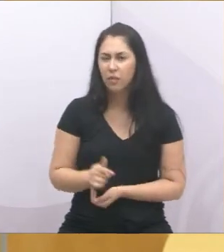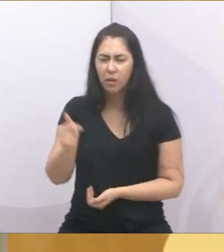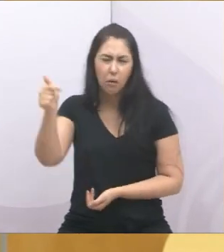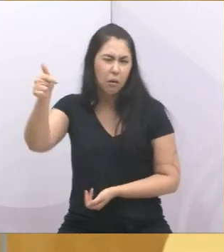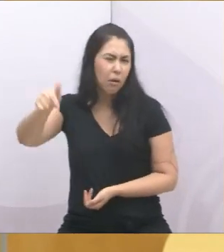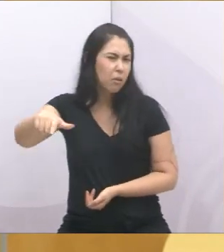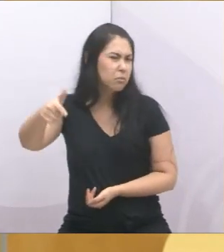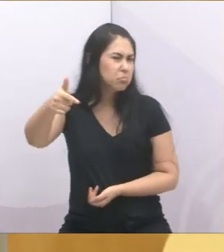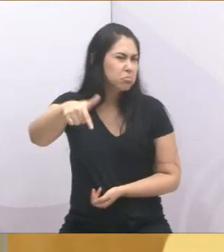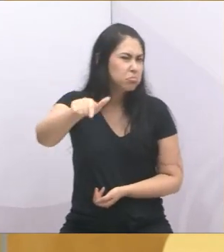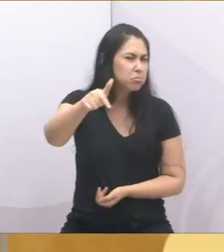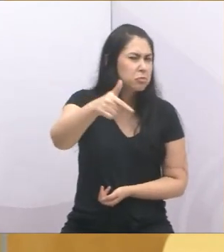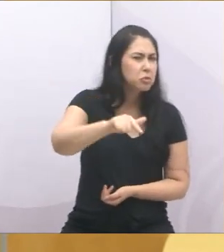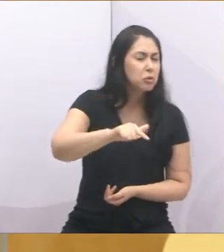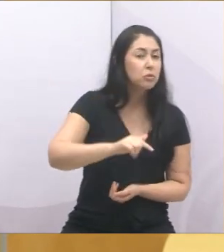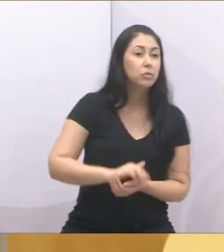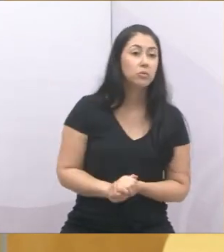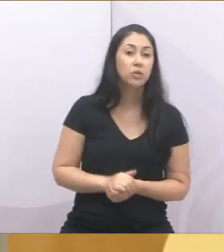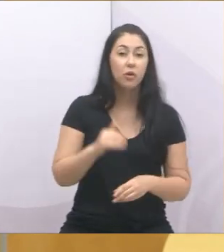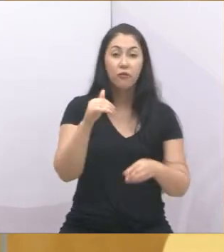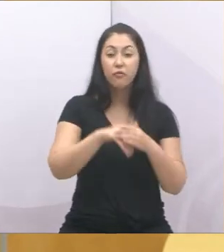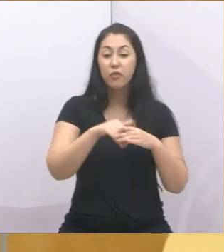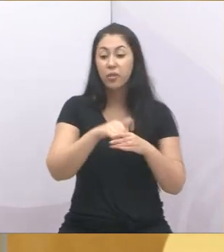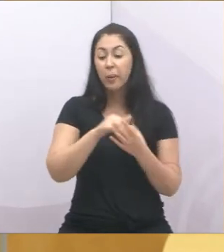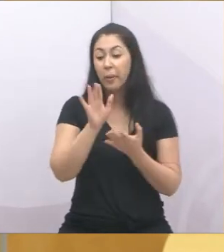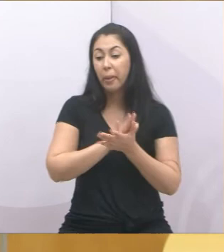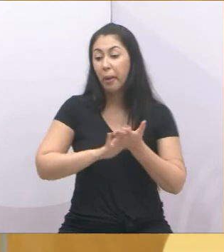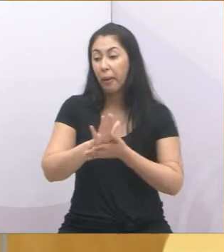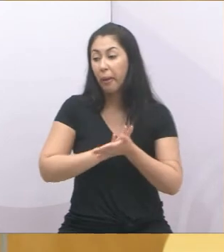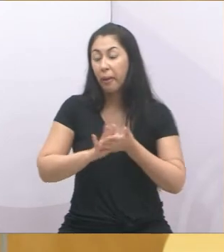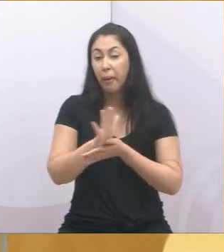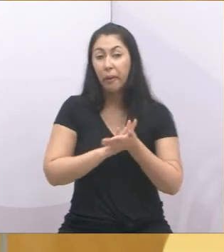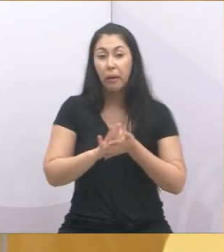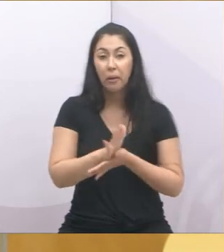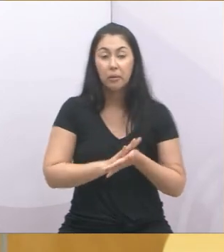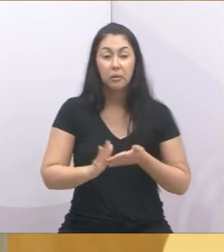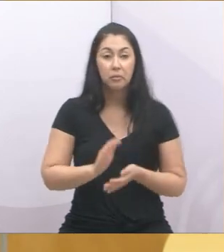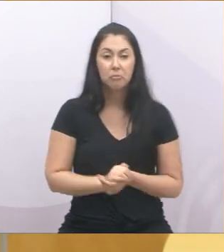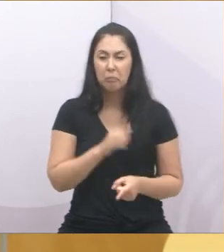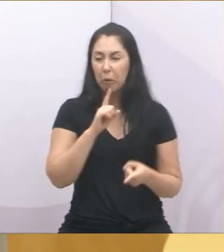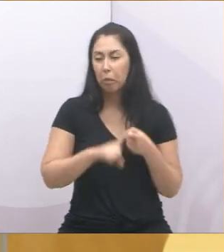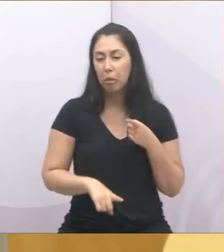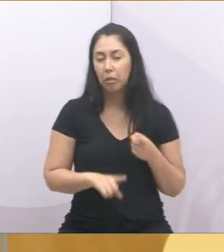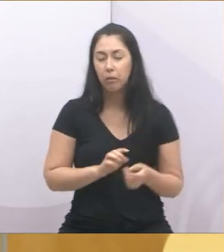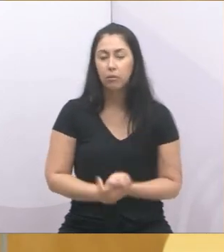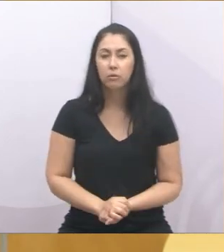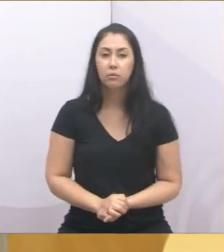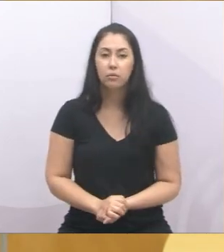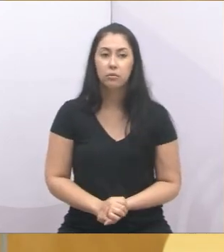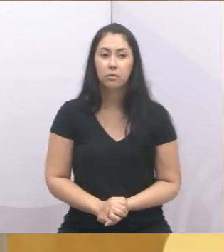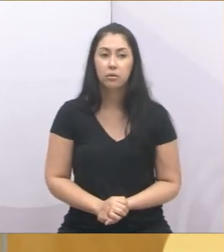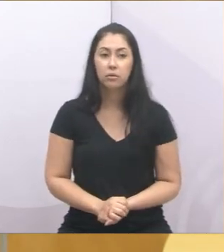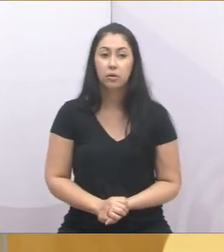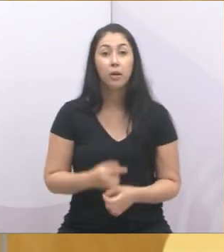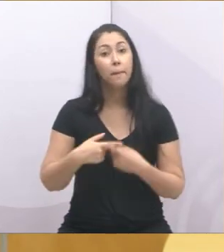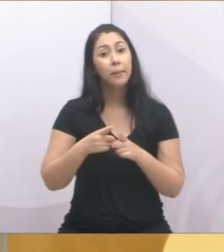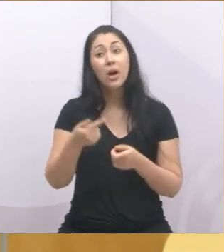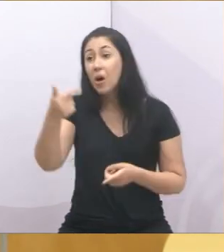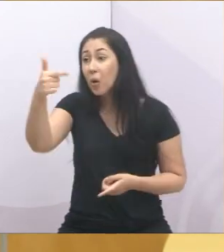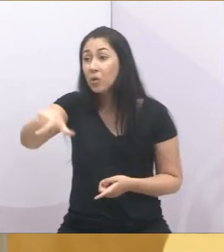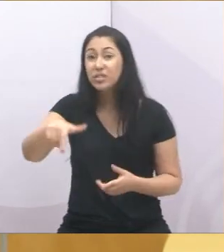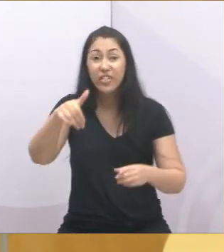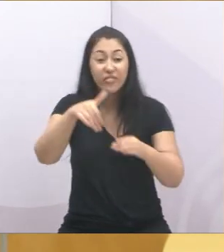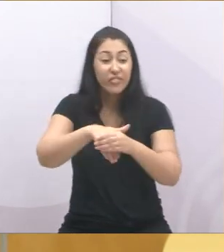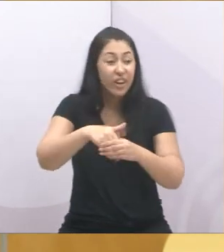que foram, uma pequena parte, votou em branco, anulou o voto. E uma boa parte nem votar